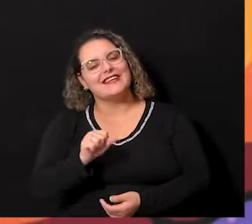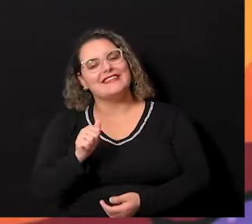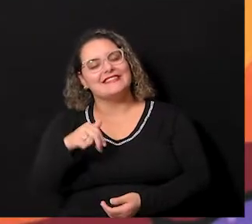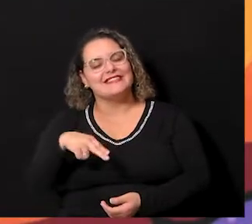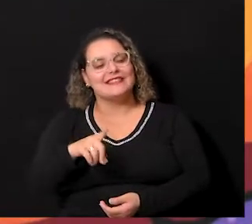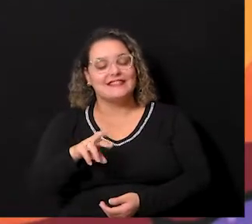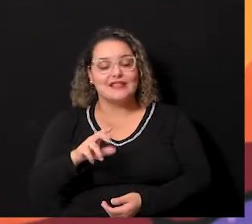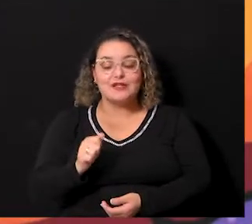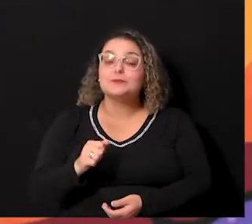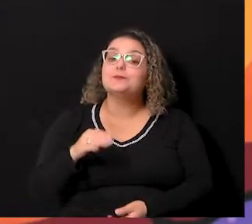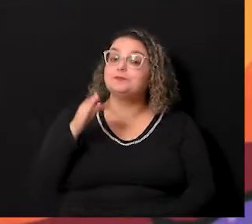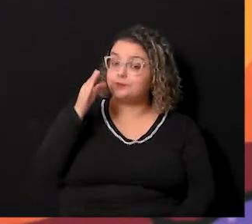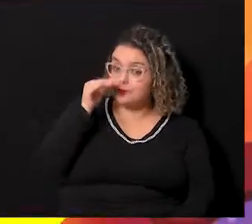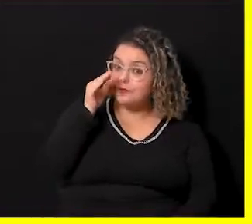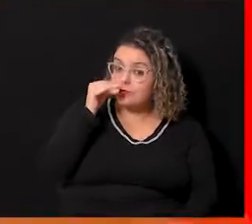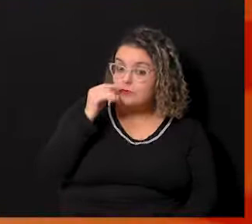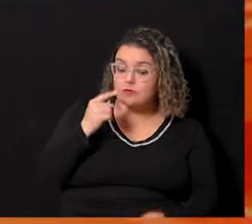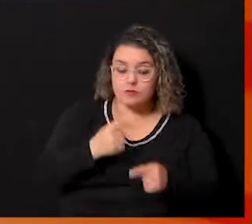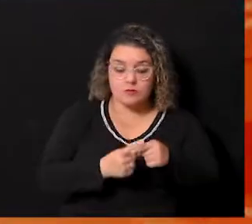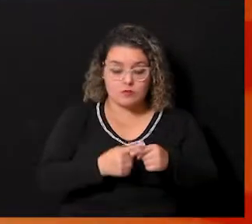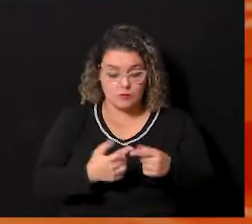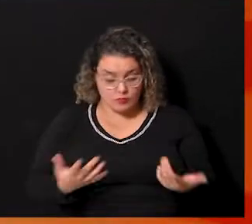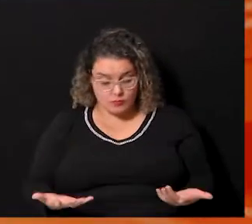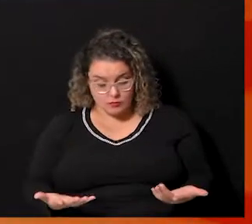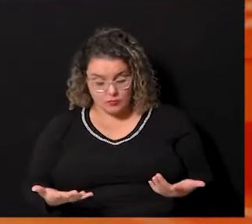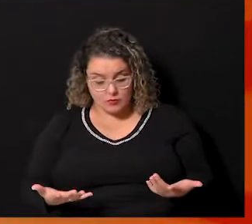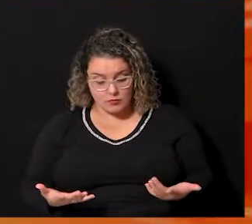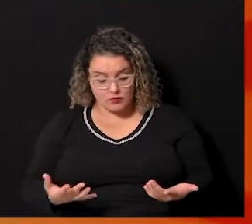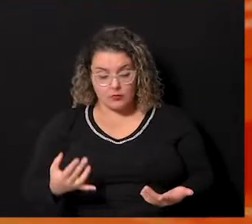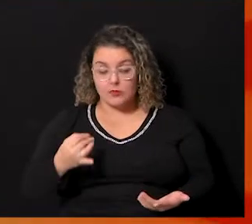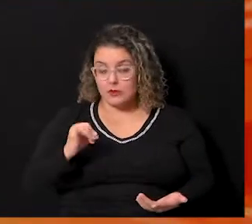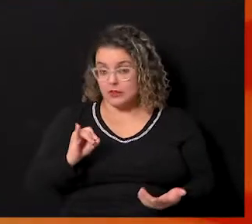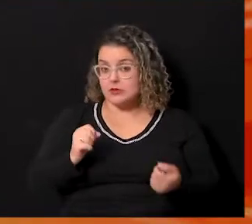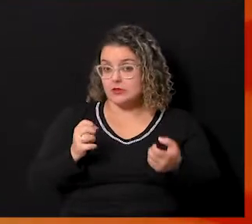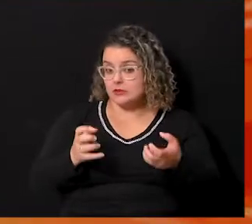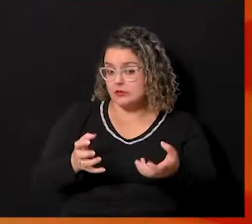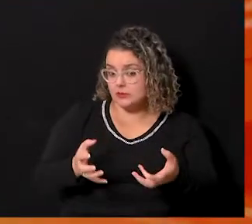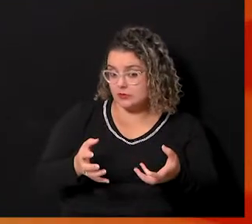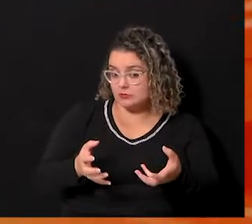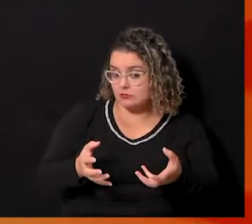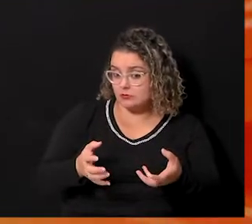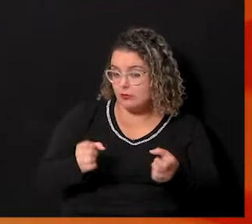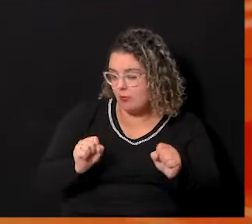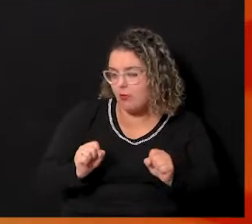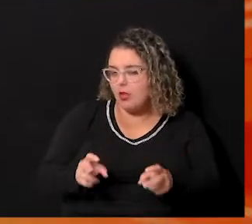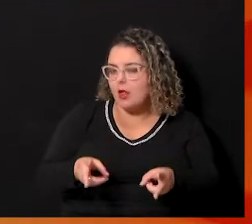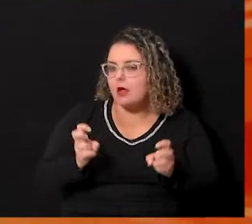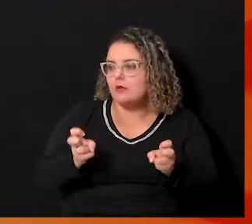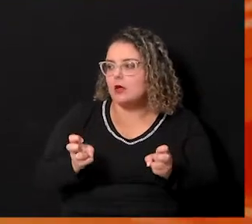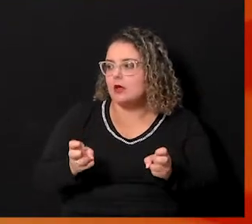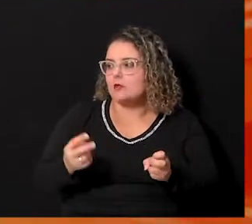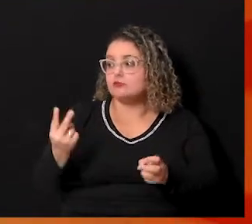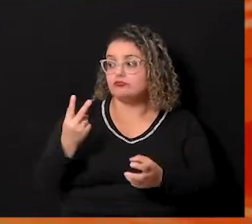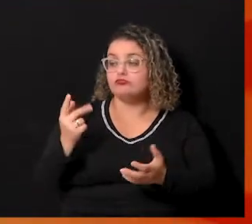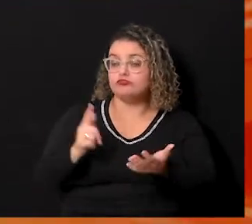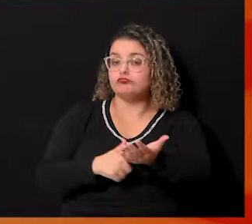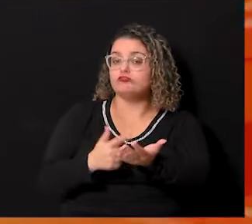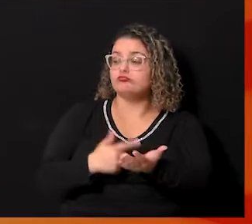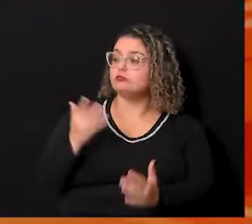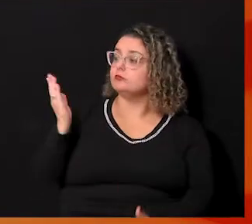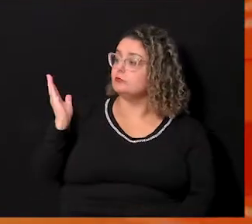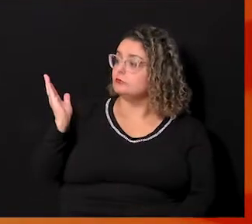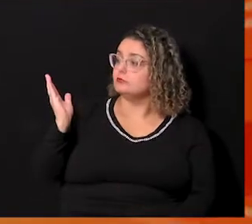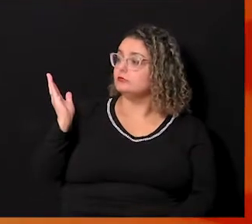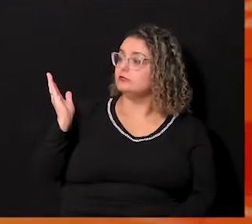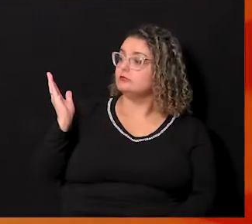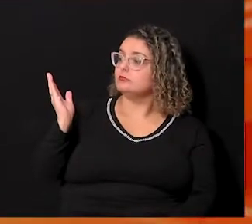Sandra, eu fiquei curioso porque é o seguinte, se vocês puderem notar, nós temos 2 livros ali, e o